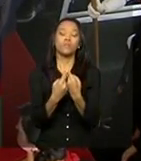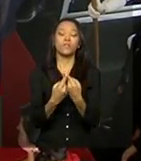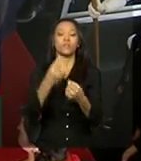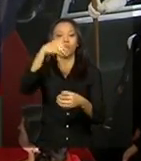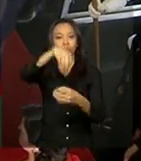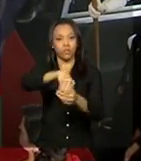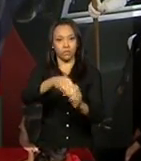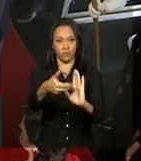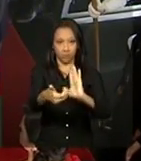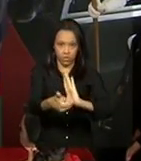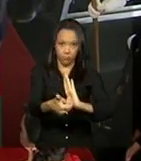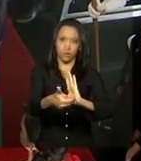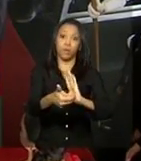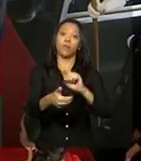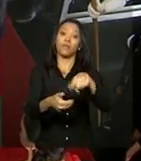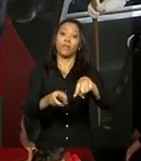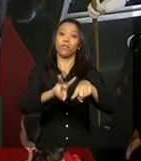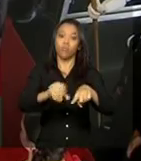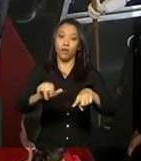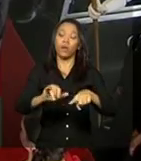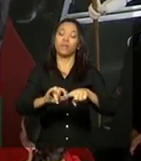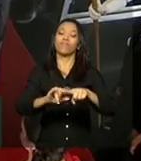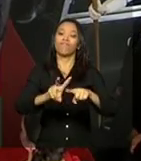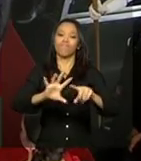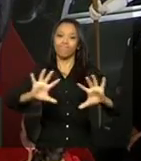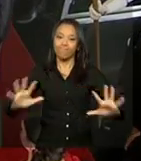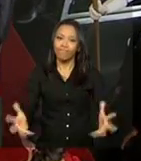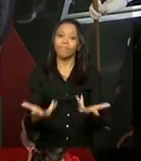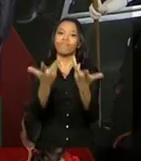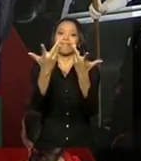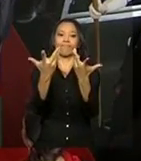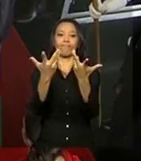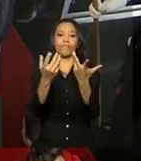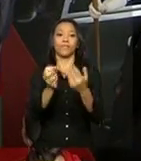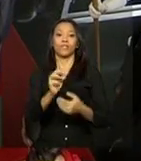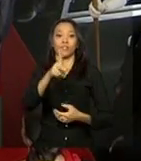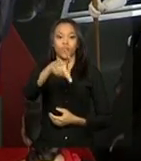que é onde vai ocorrer a sessão, a solenidade de posse.